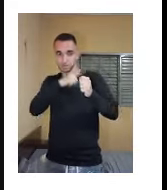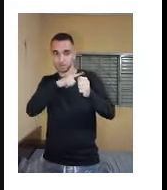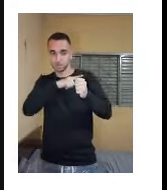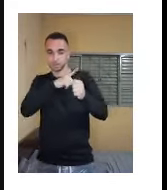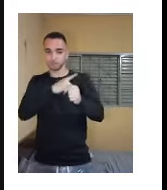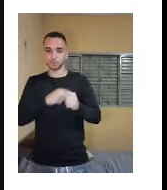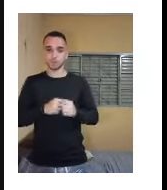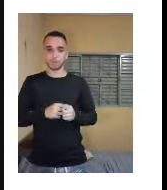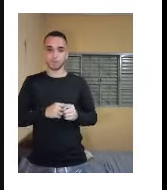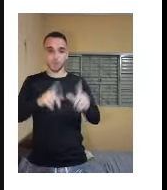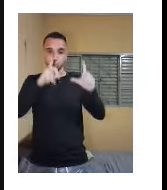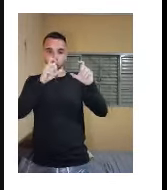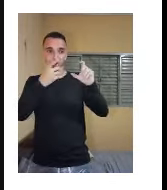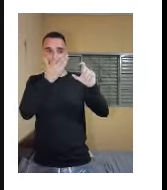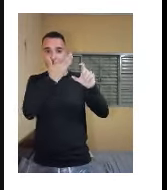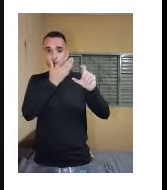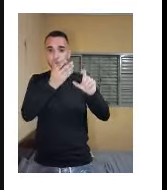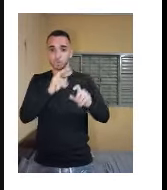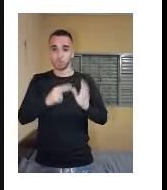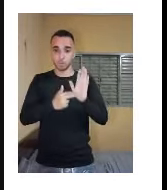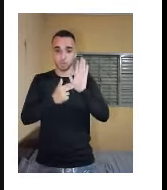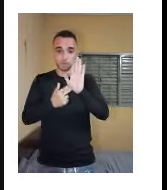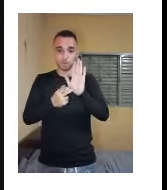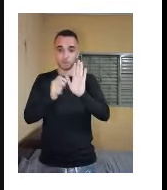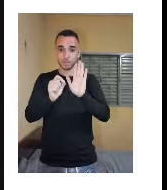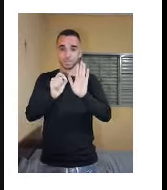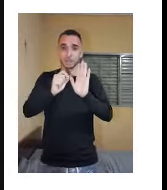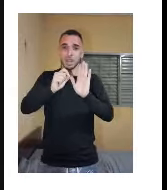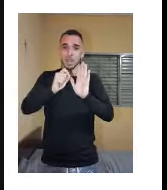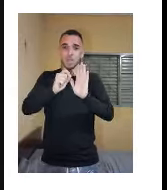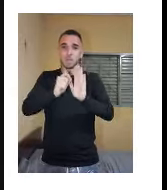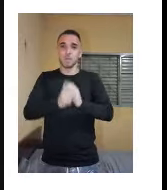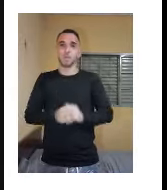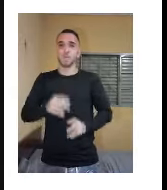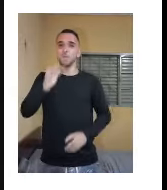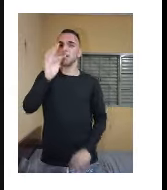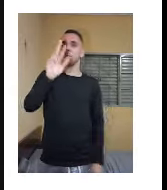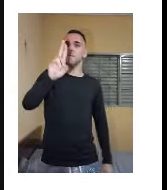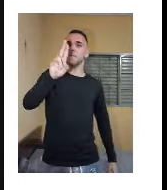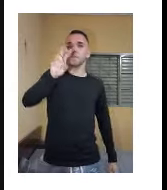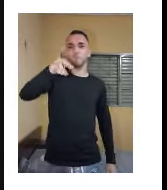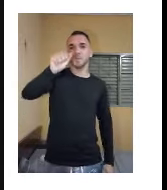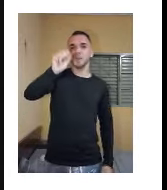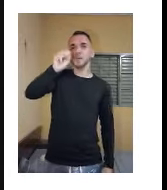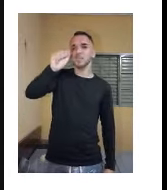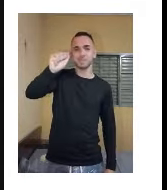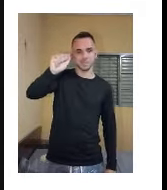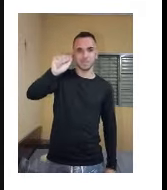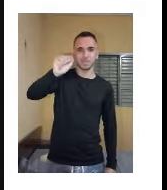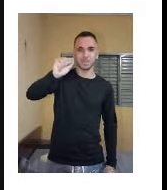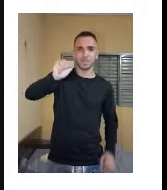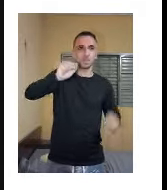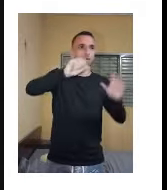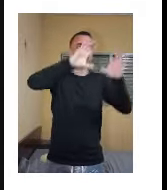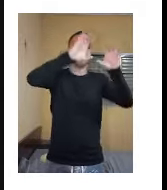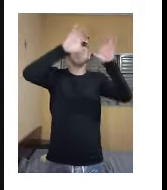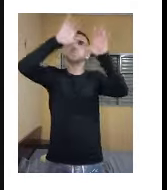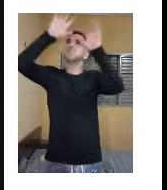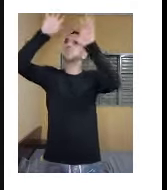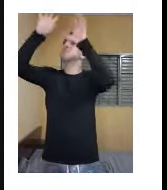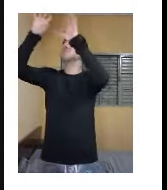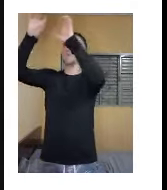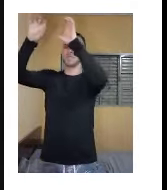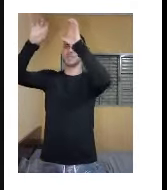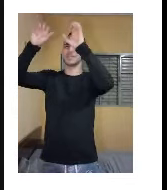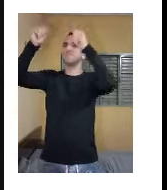né? Desde da aviação, da produção de óleo, da fertilização, das queimadas, dos transportes terrestres, da